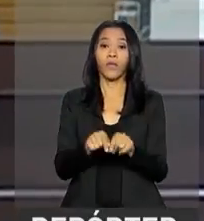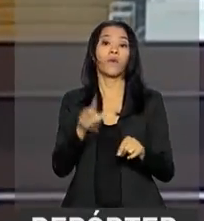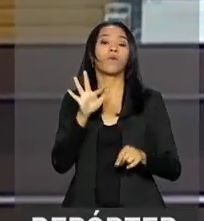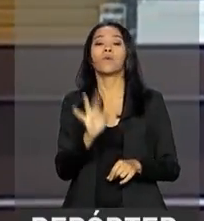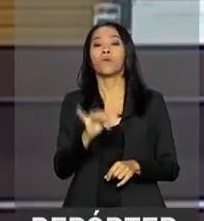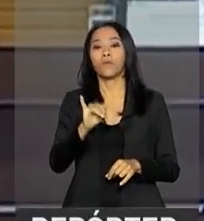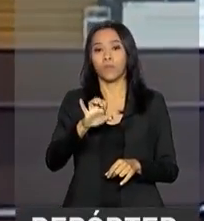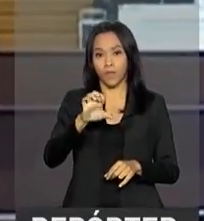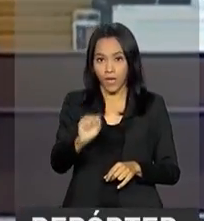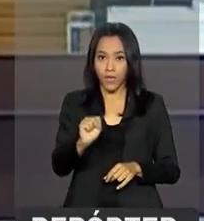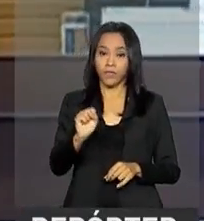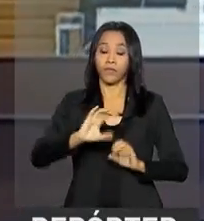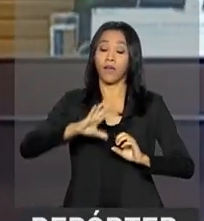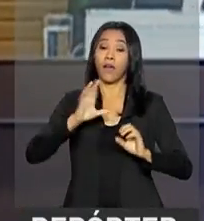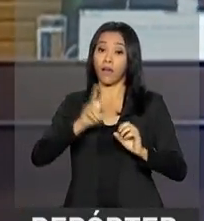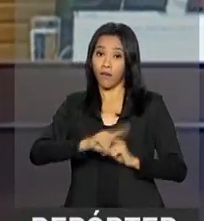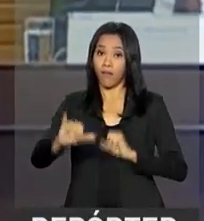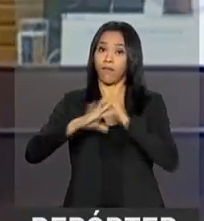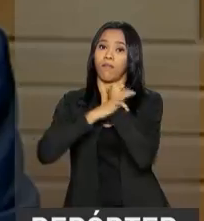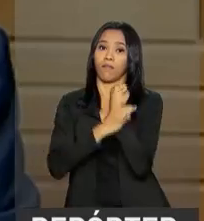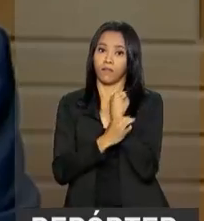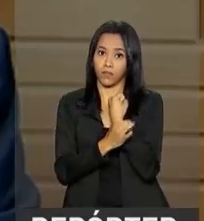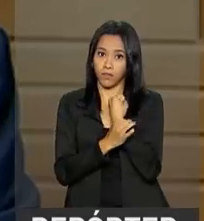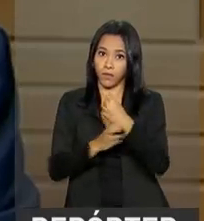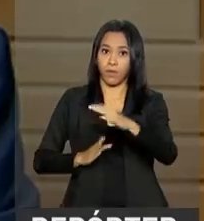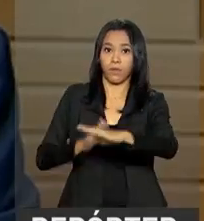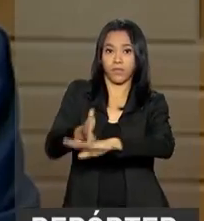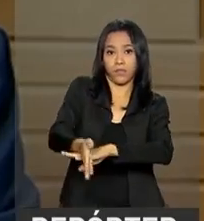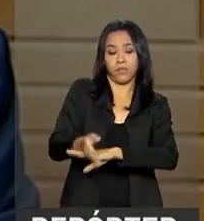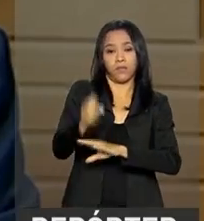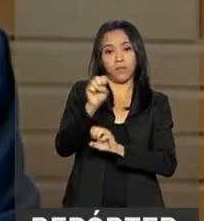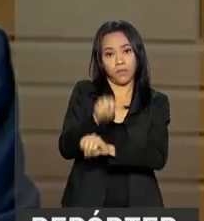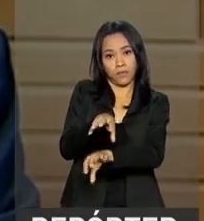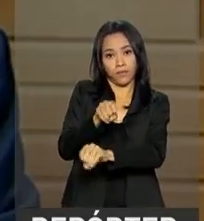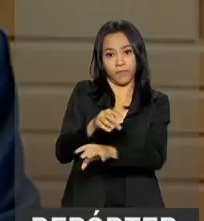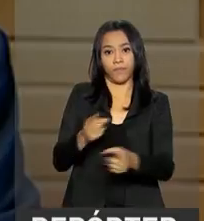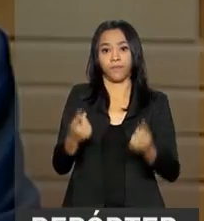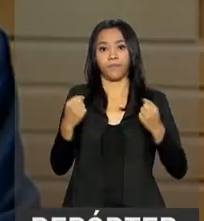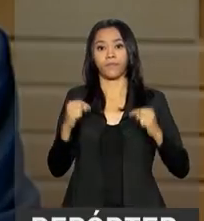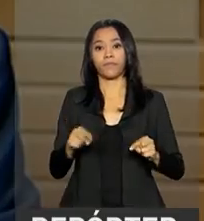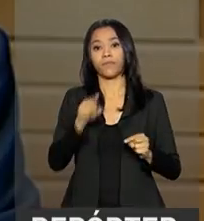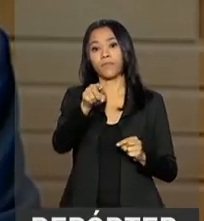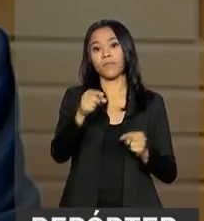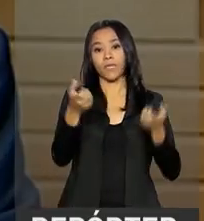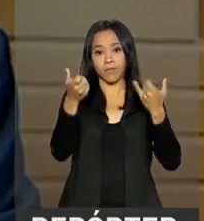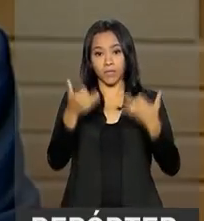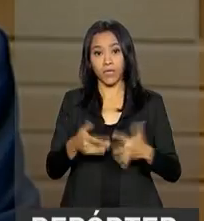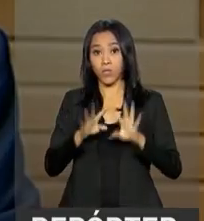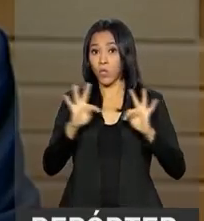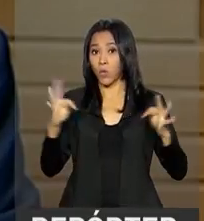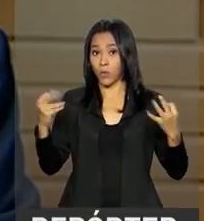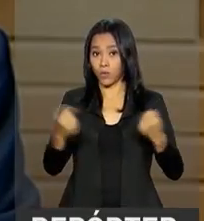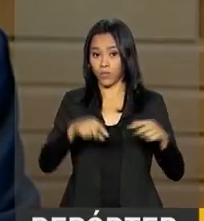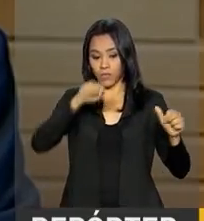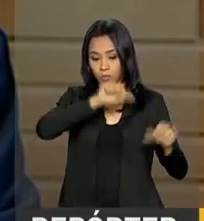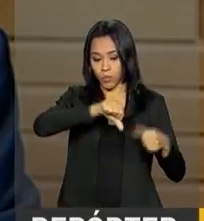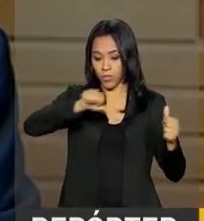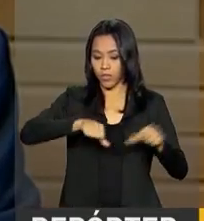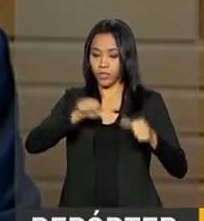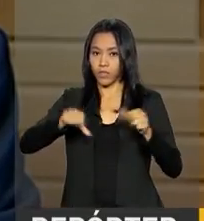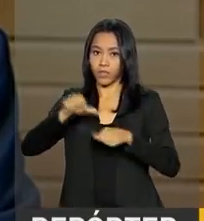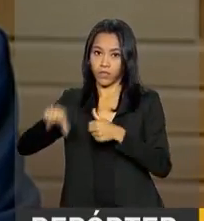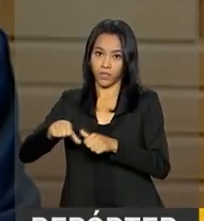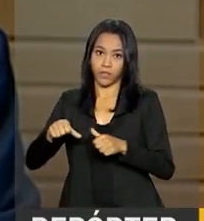garante a ascensão social pela educação todas as mudanças elas passaram por pontos essenciais que